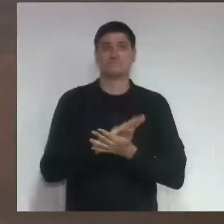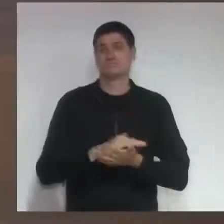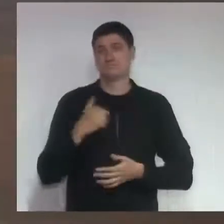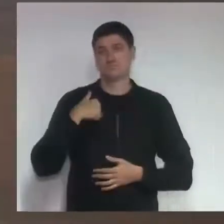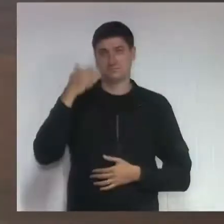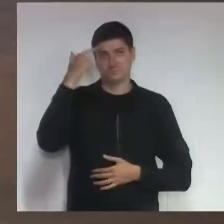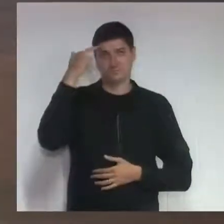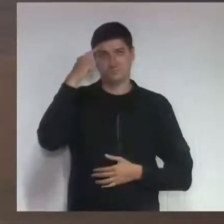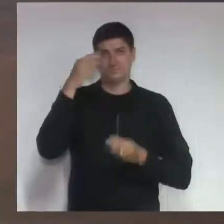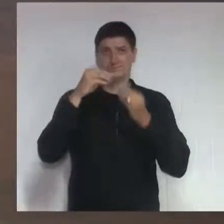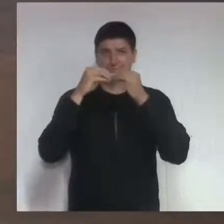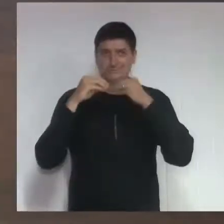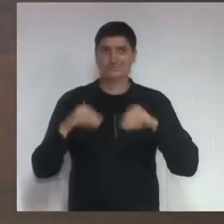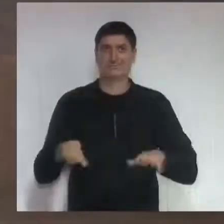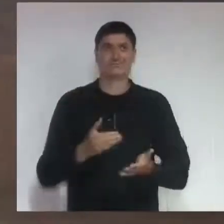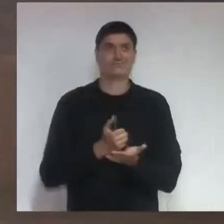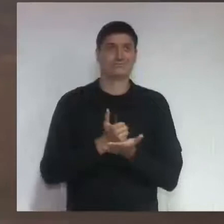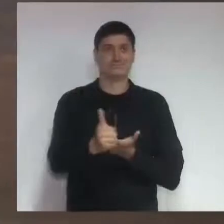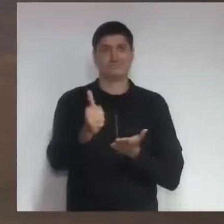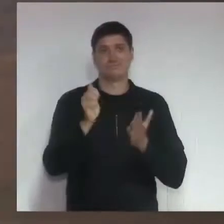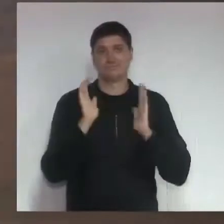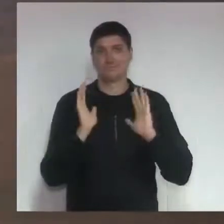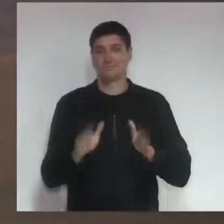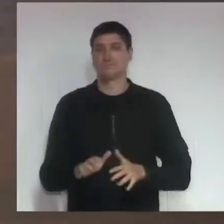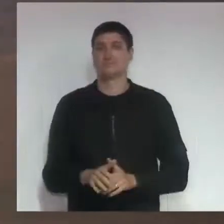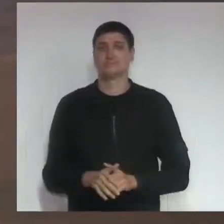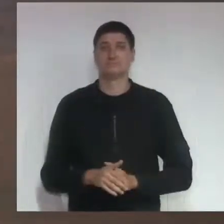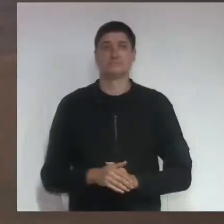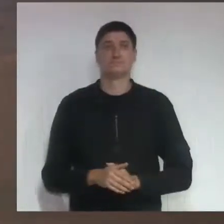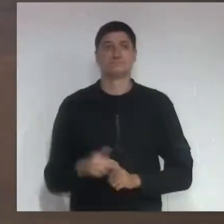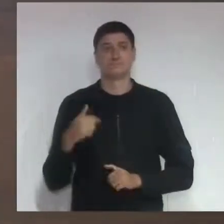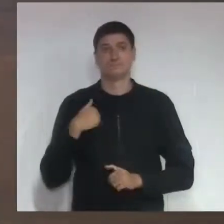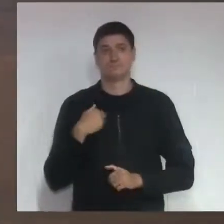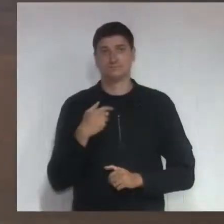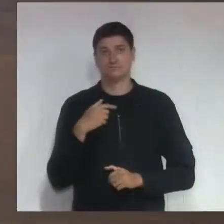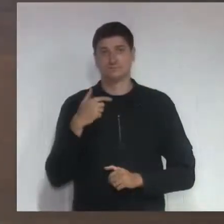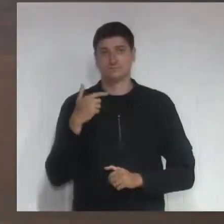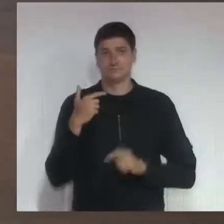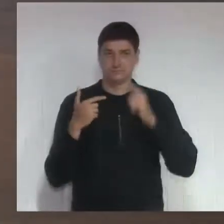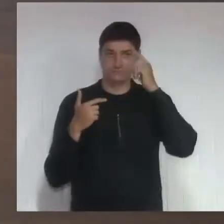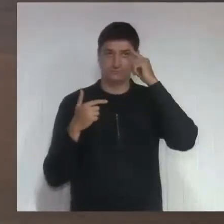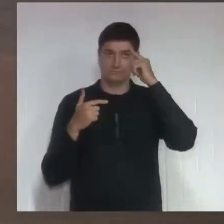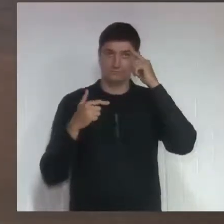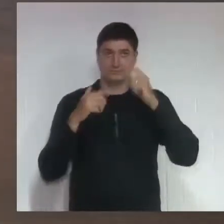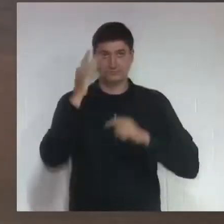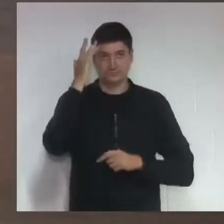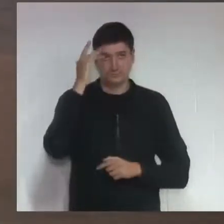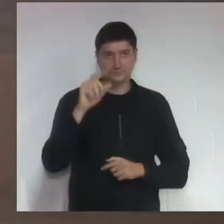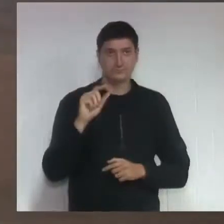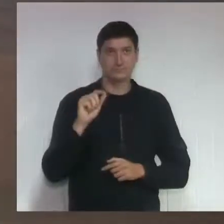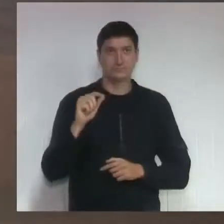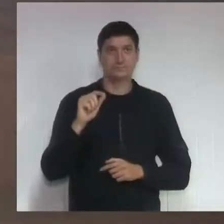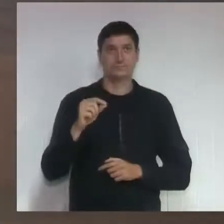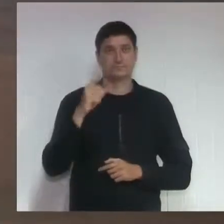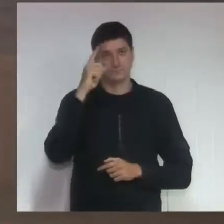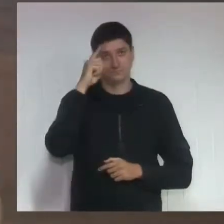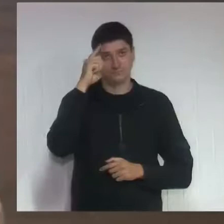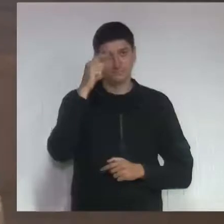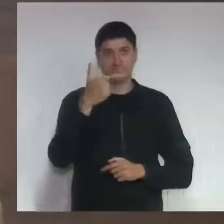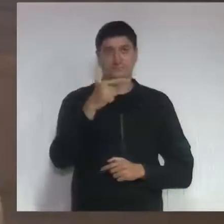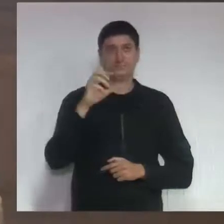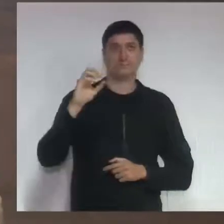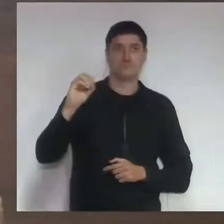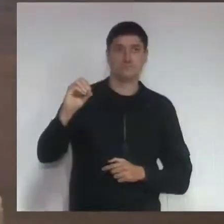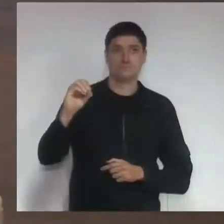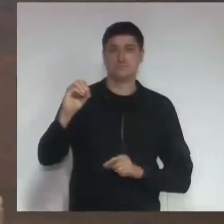seria irreparável. Não é? Quero falar também, amanhã, o Dia da Consciência Negra, e aí algumas pessoas se